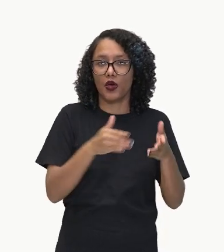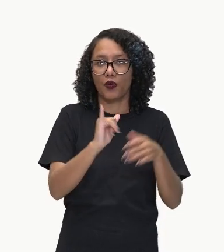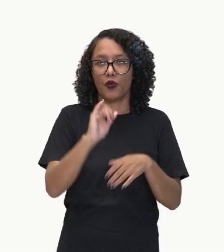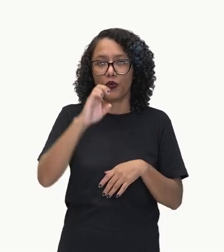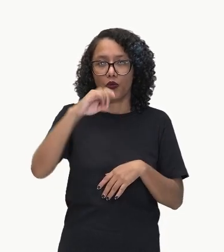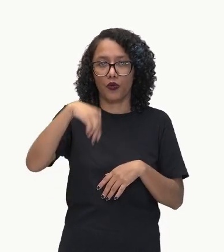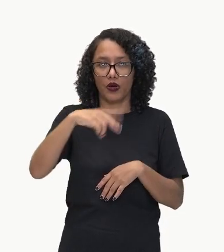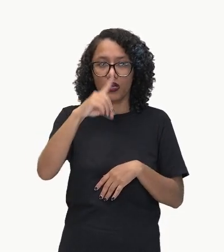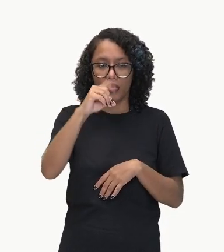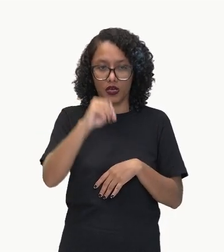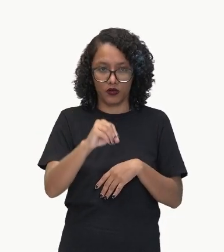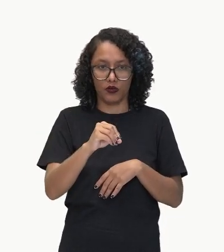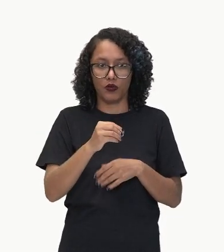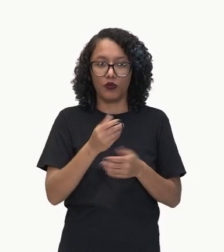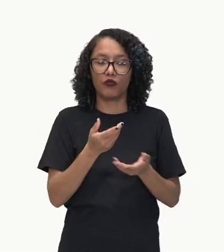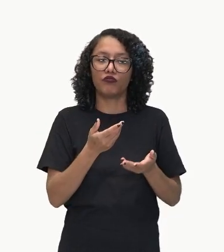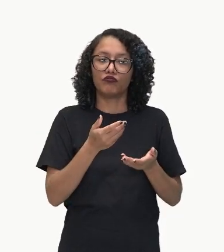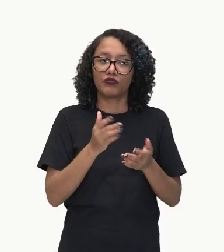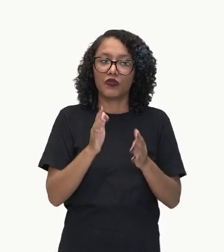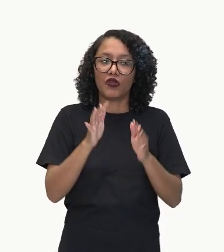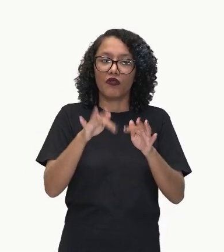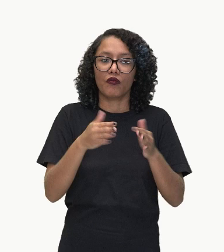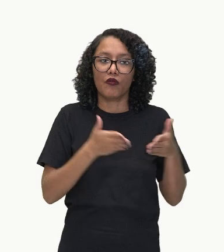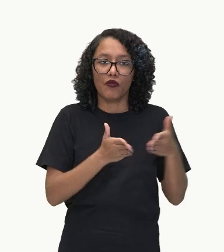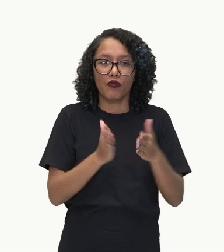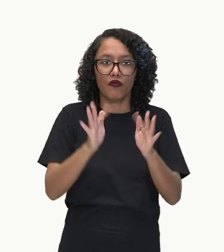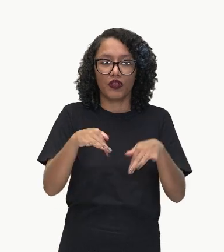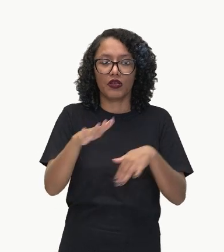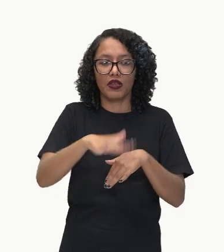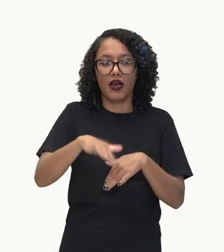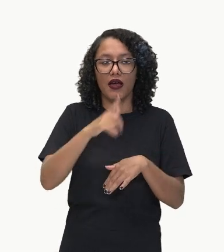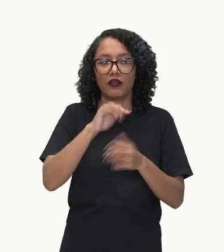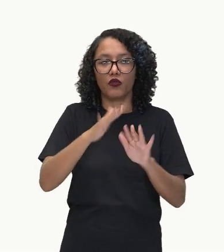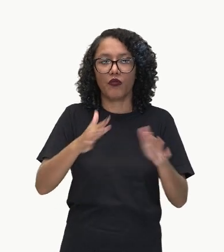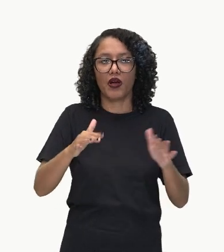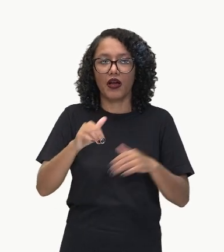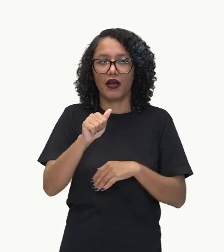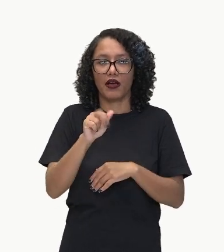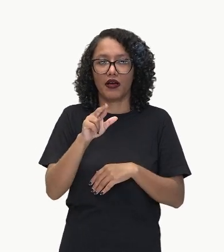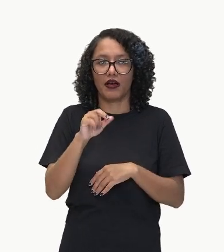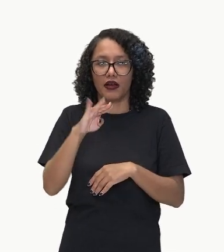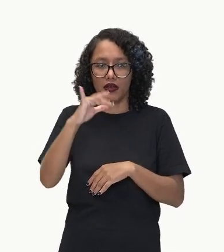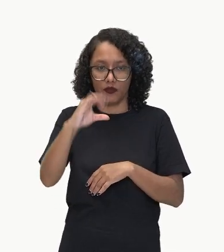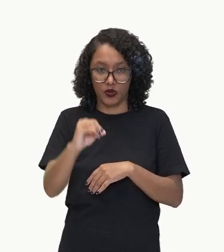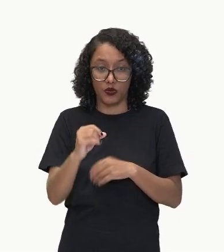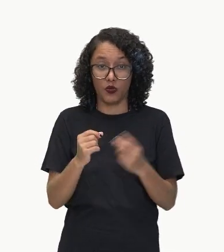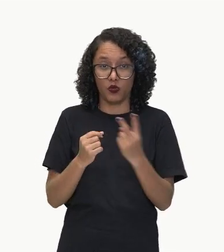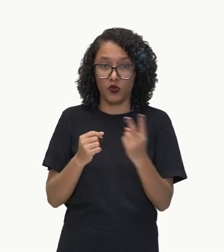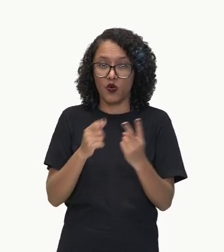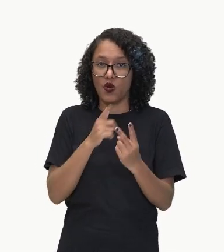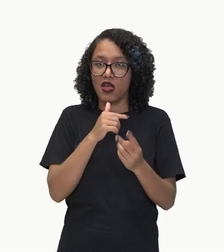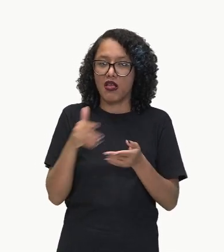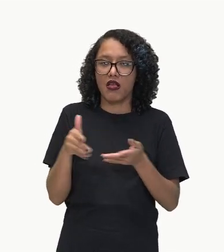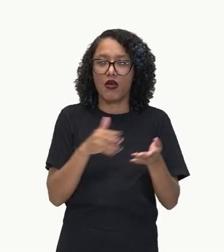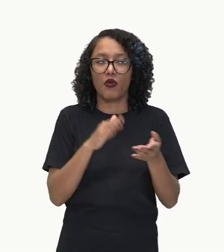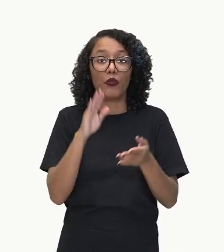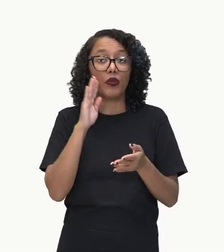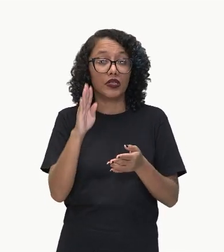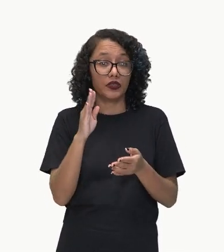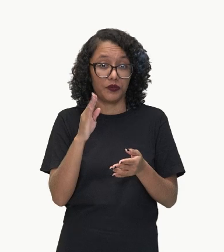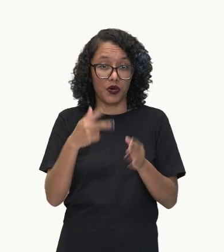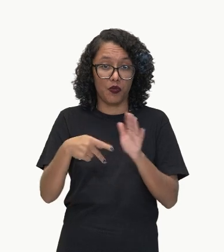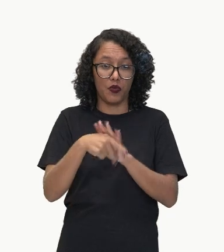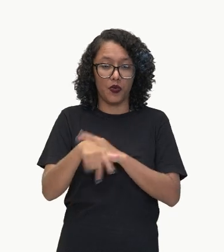desaguar nessa região para o Mar Arábico. Esses são os dois principais rios que a gente tem